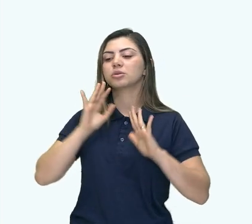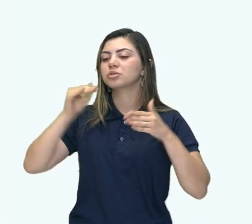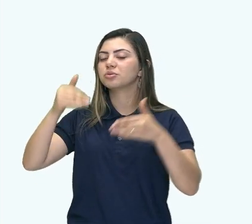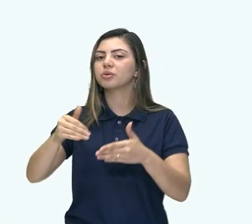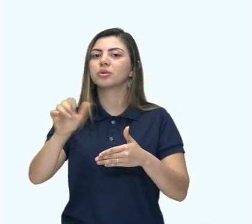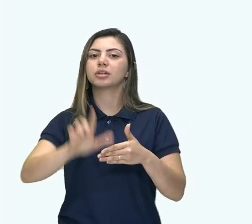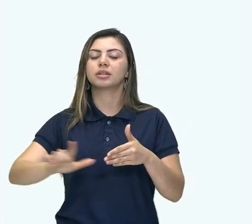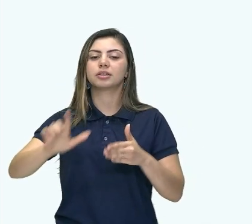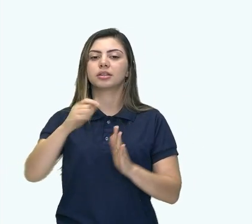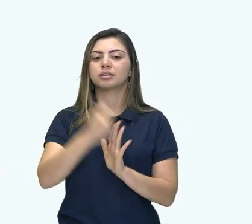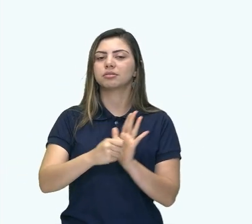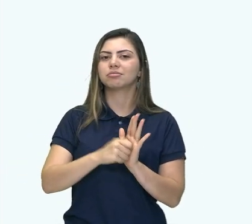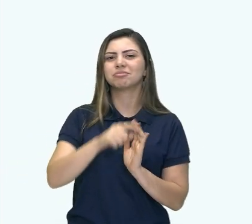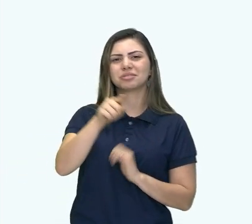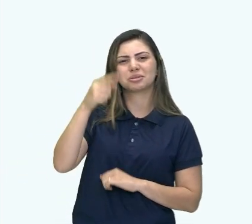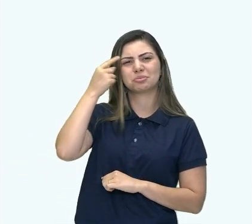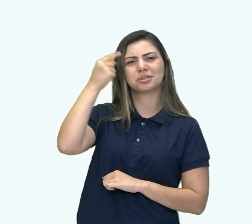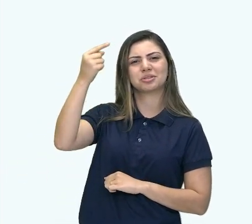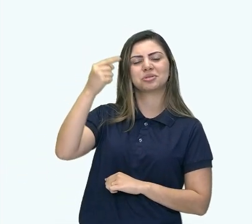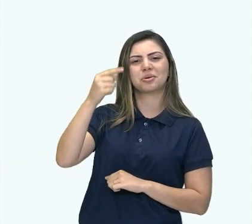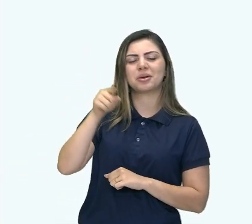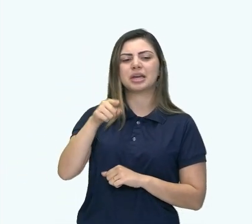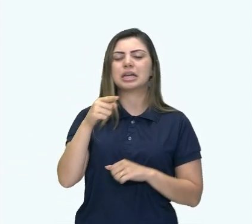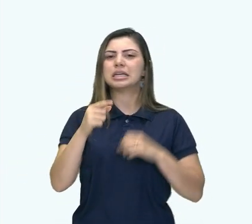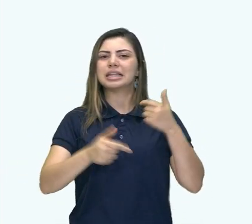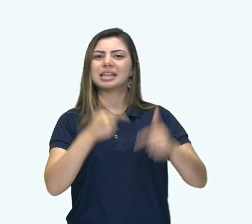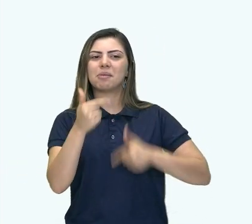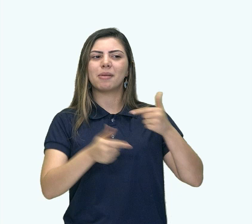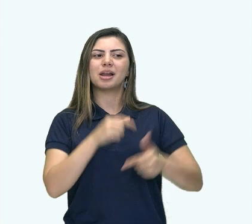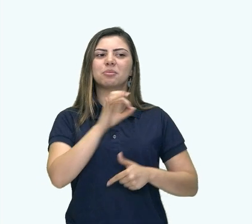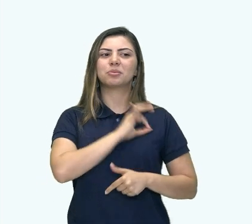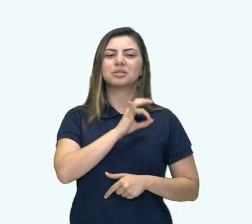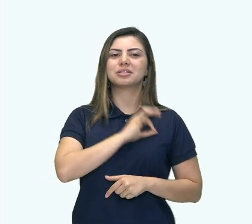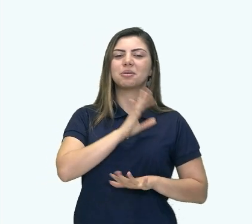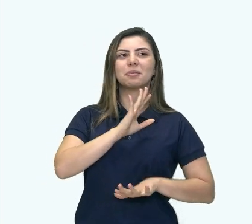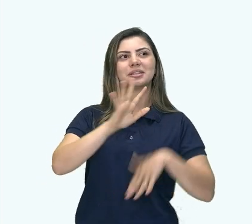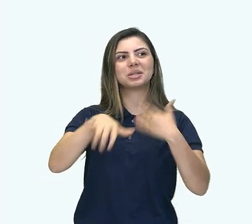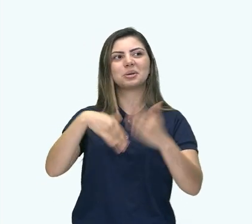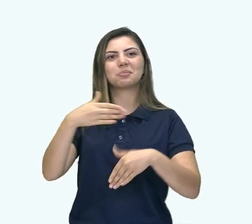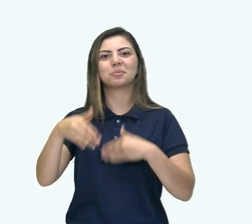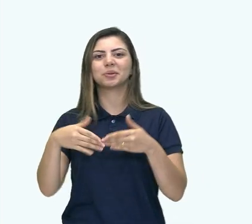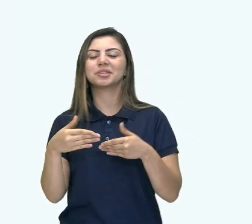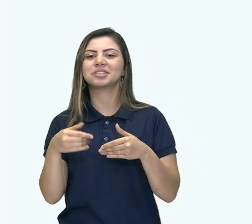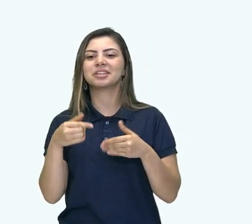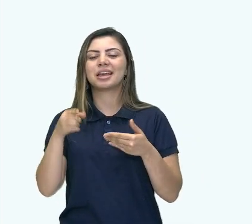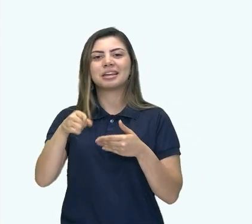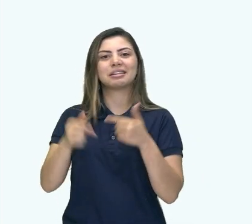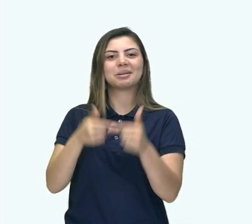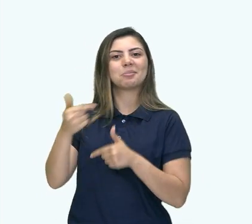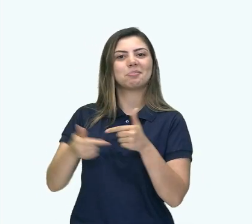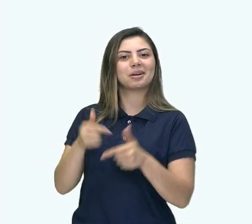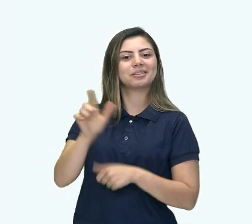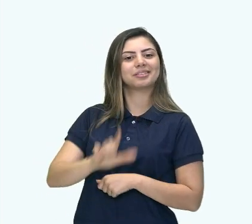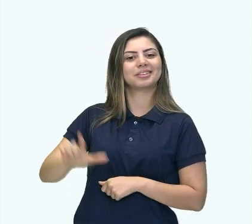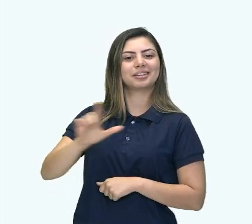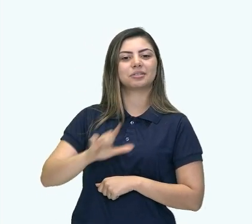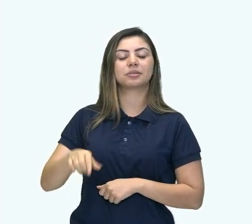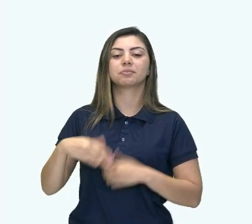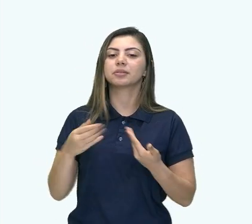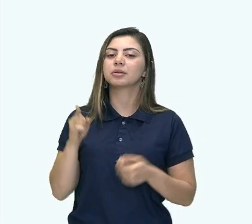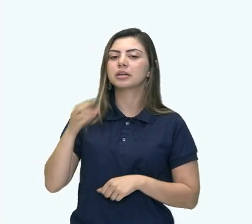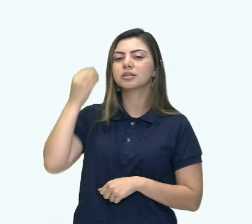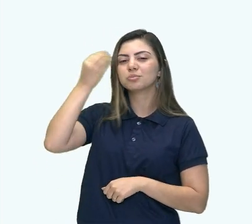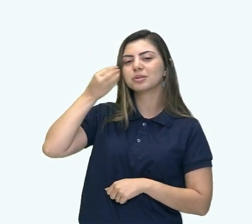Imagina alguém trabalhando como policial, tendo visto tantas coisas e trazendo isso para a sua literatura. Então, sua experiência na política